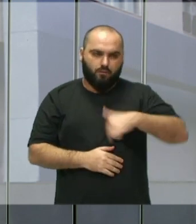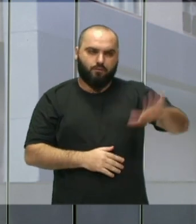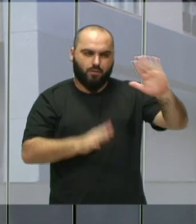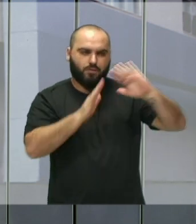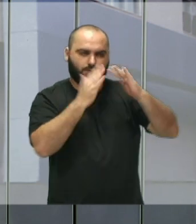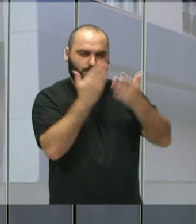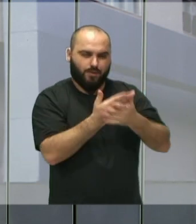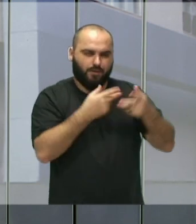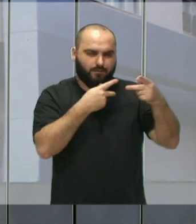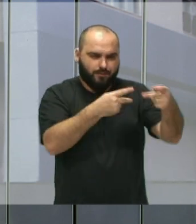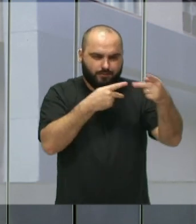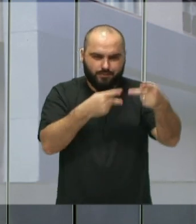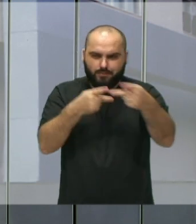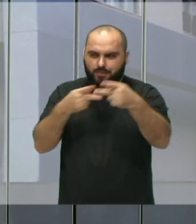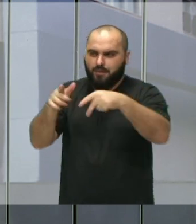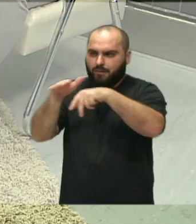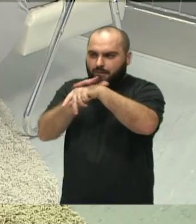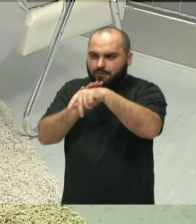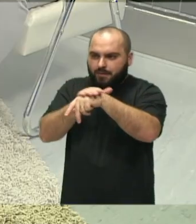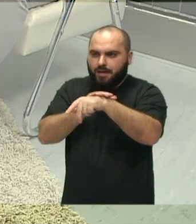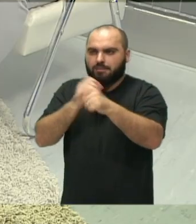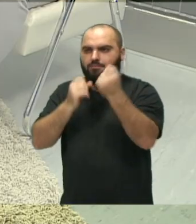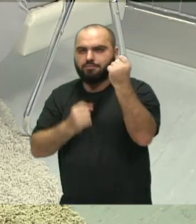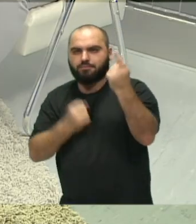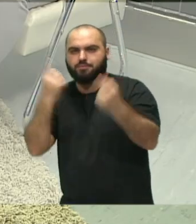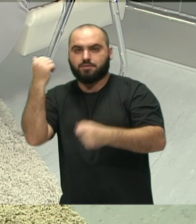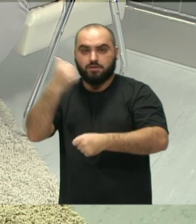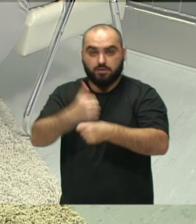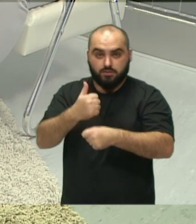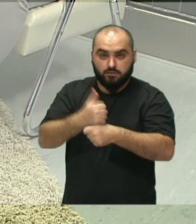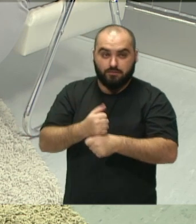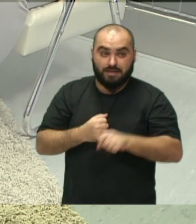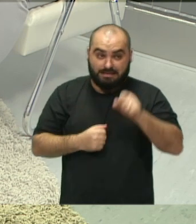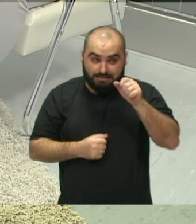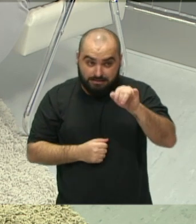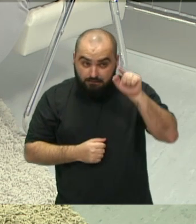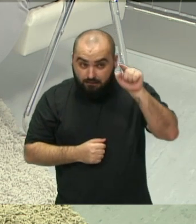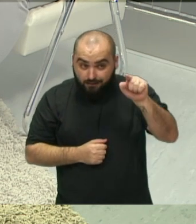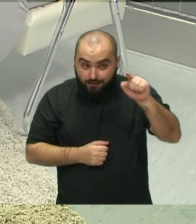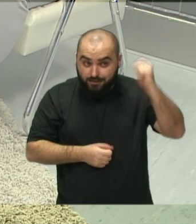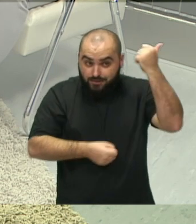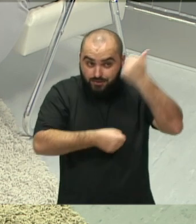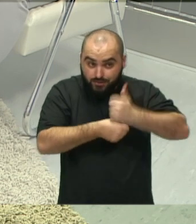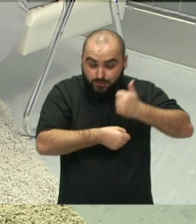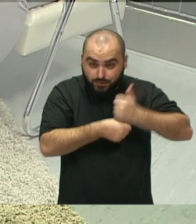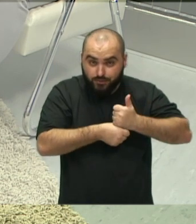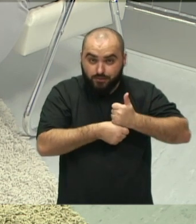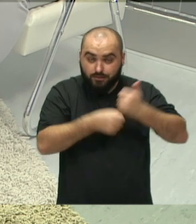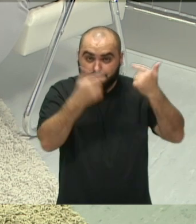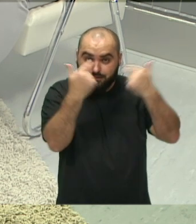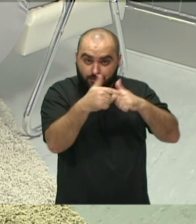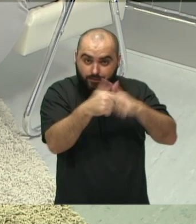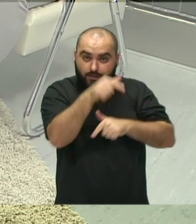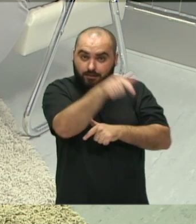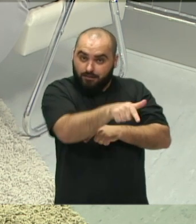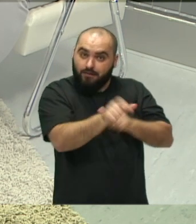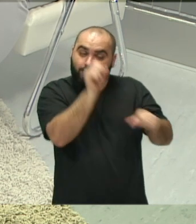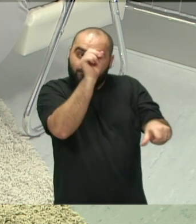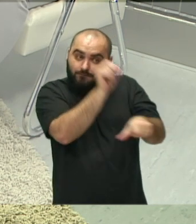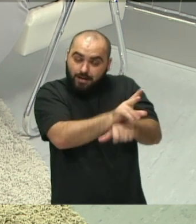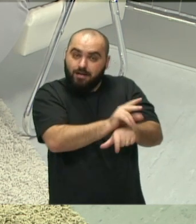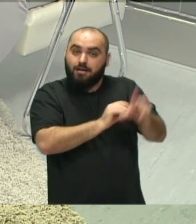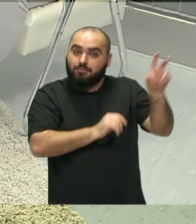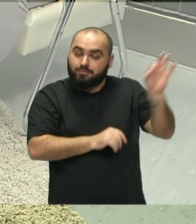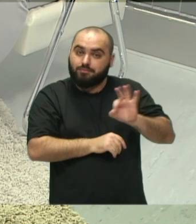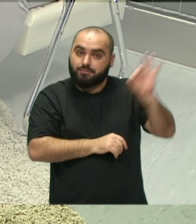e visito e converso, né, com alguns diretores. Se aquele diretor que foi indicado ali, nesse momento, como um cargo comissionado,